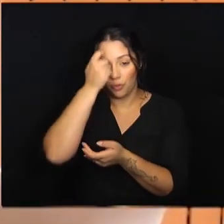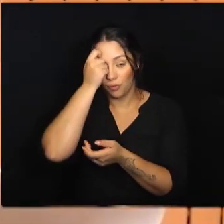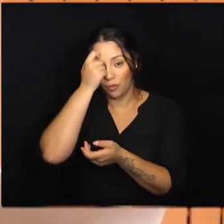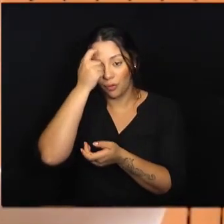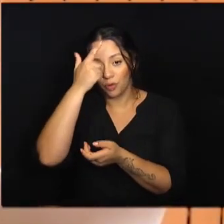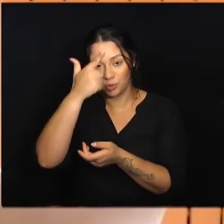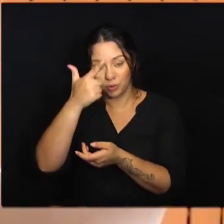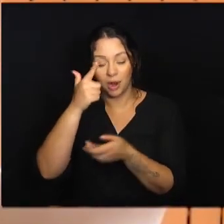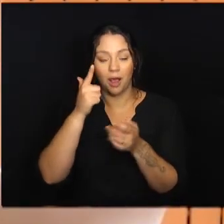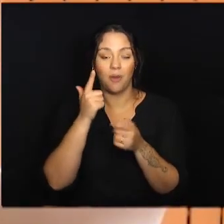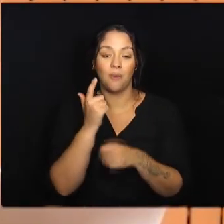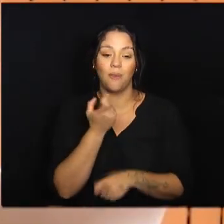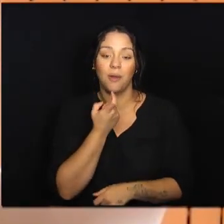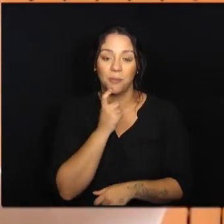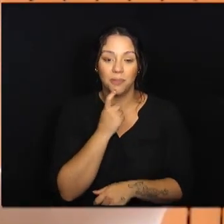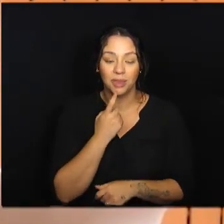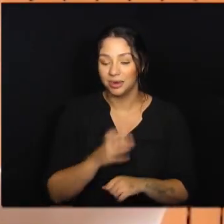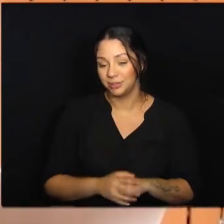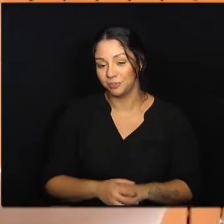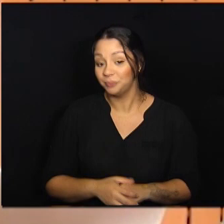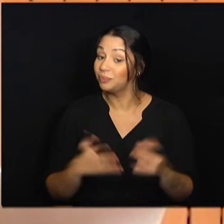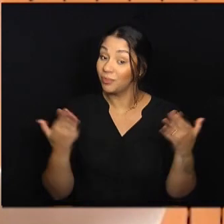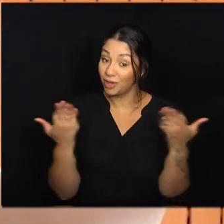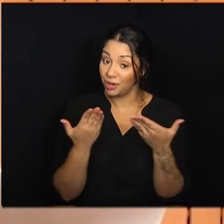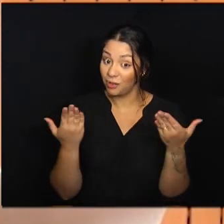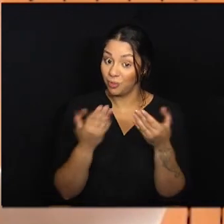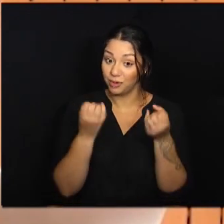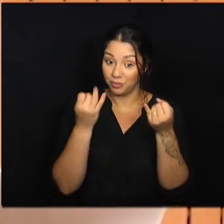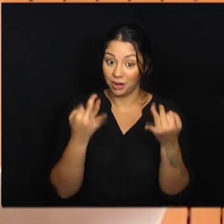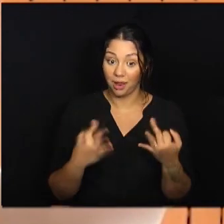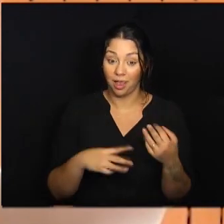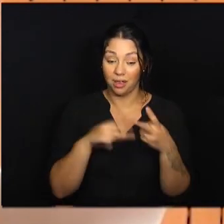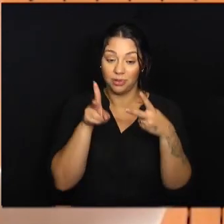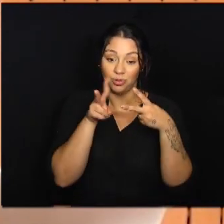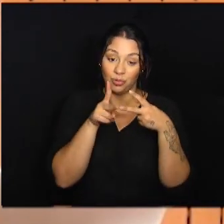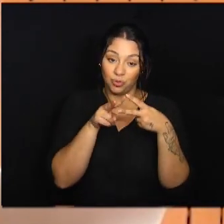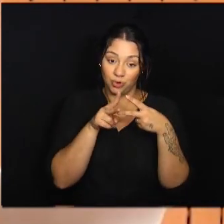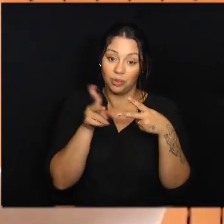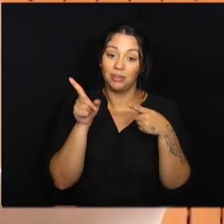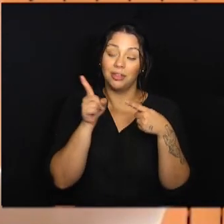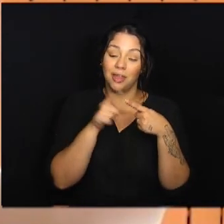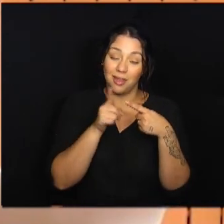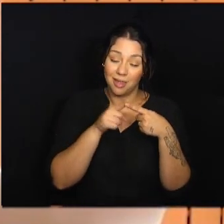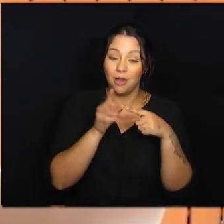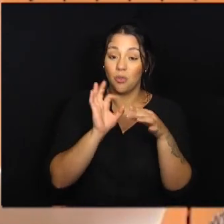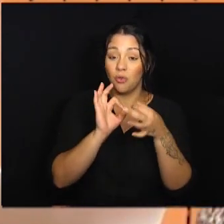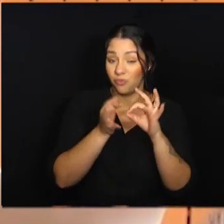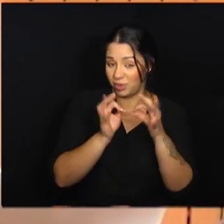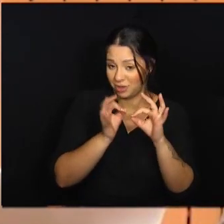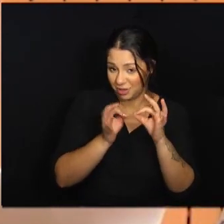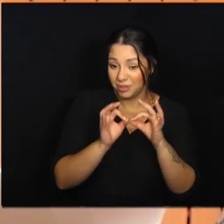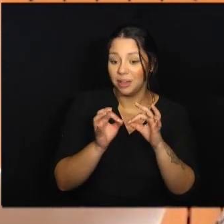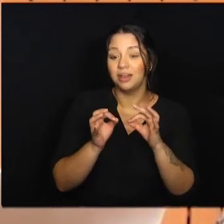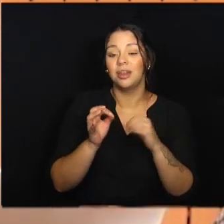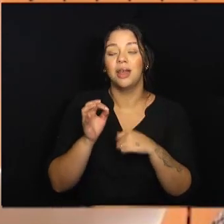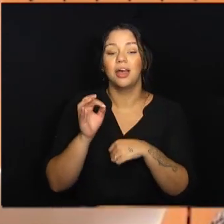explanou inicialmente que então hoje nós vamos falar sobre as oficinas do FIC. Explica para a gente um